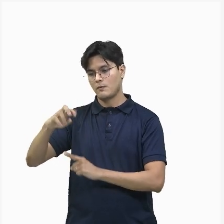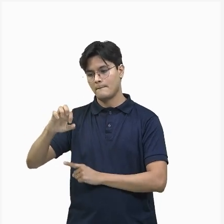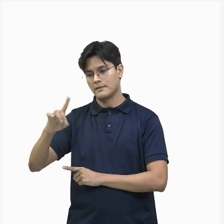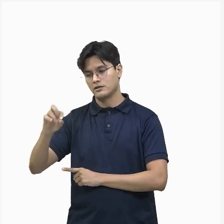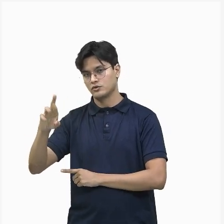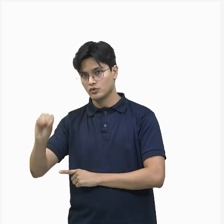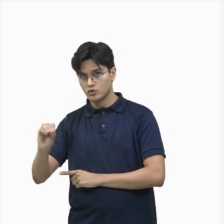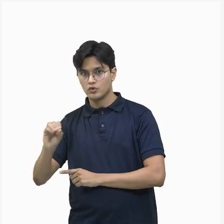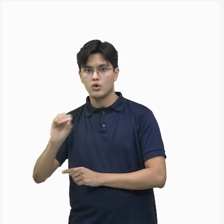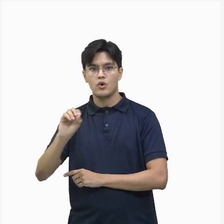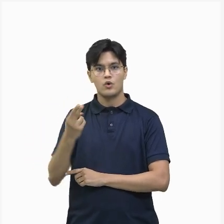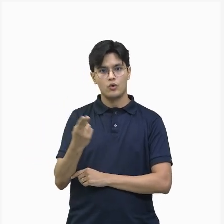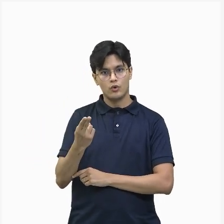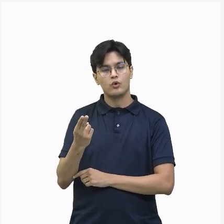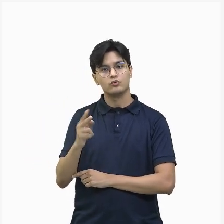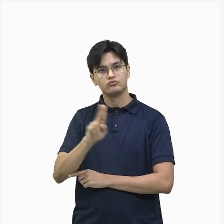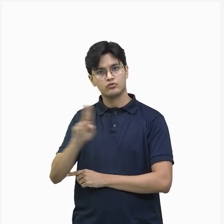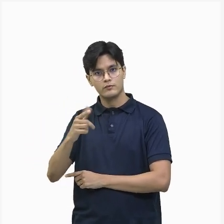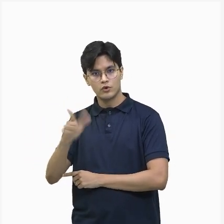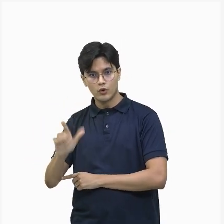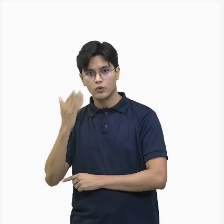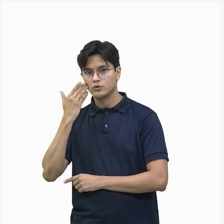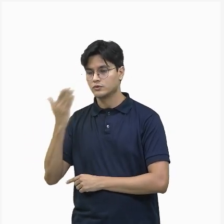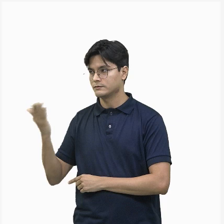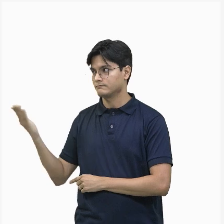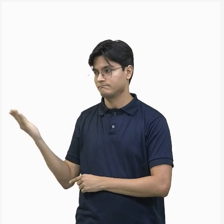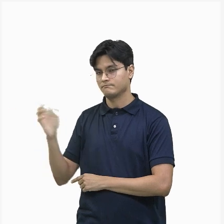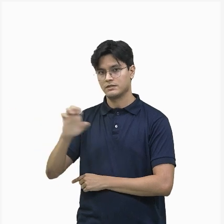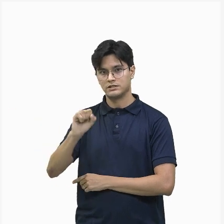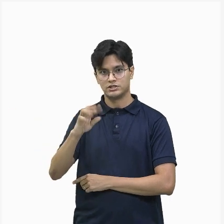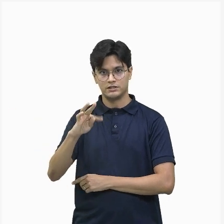Estados da Igreja, que é hoje, então, conhecido como o